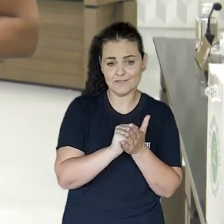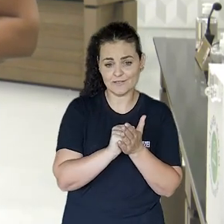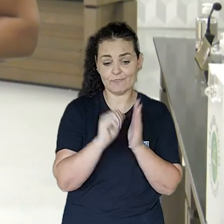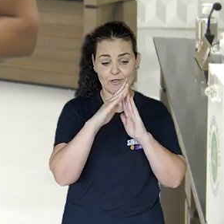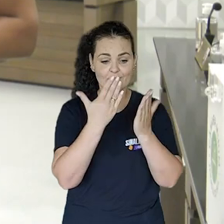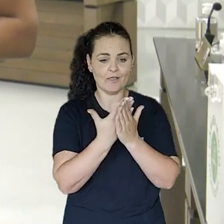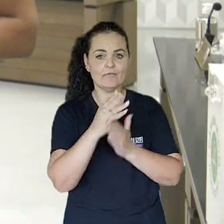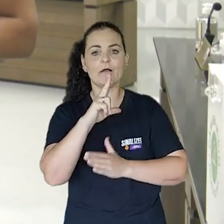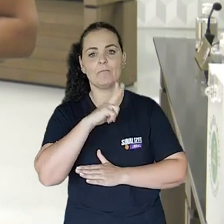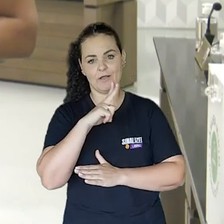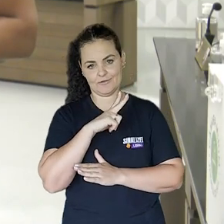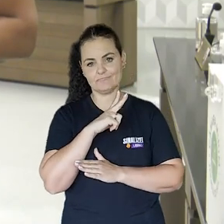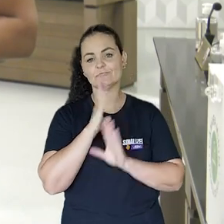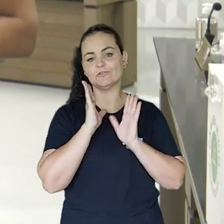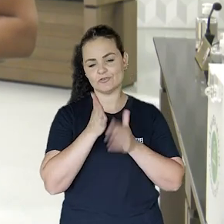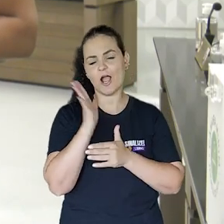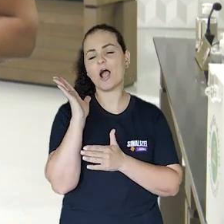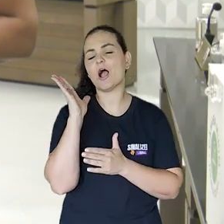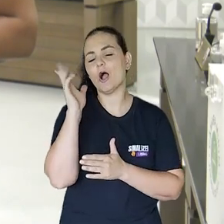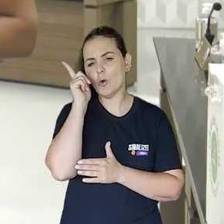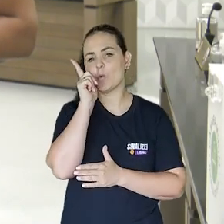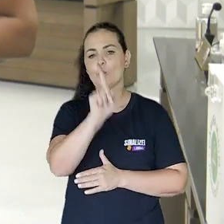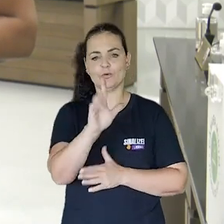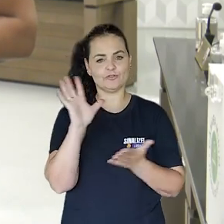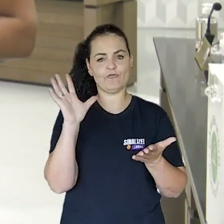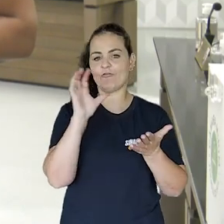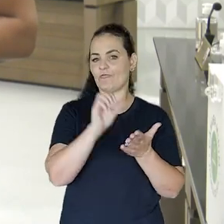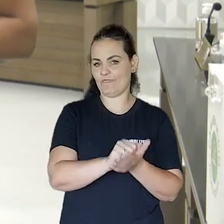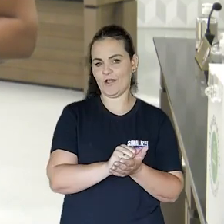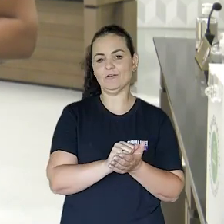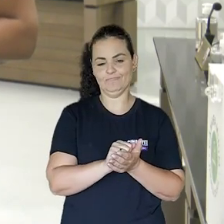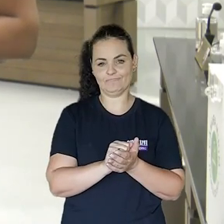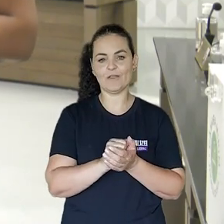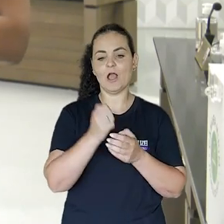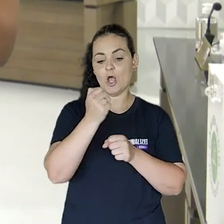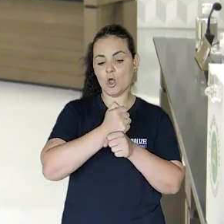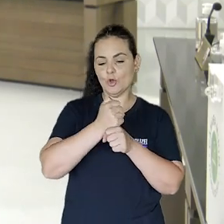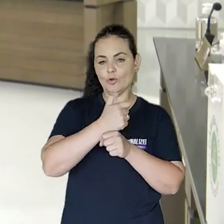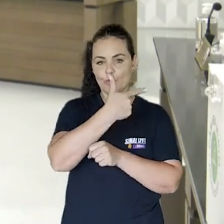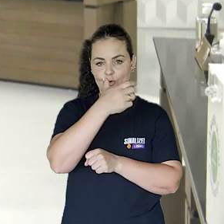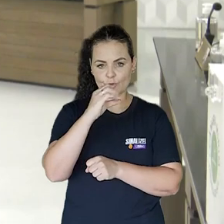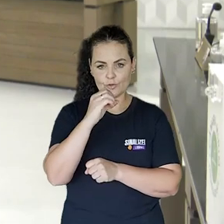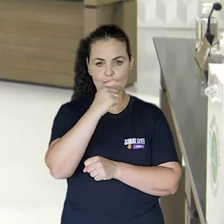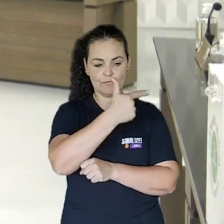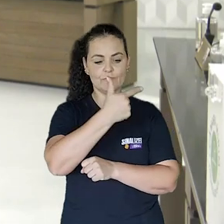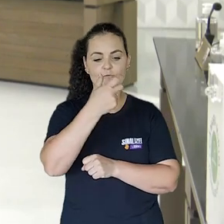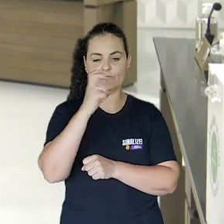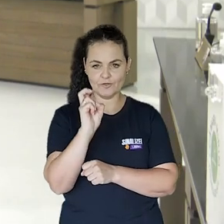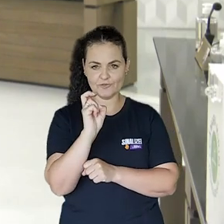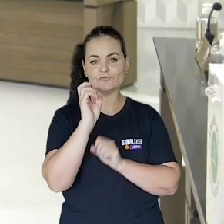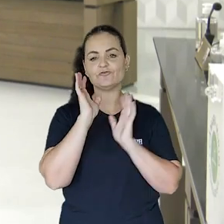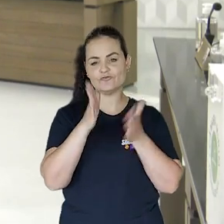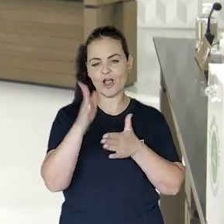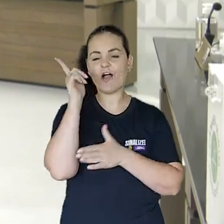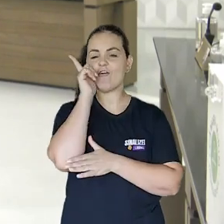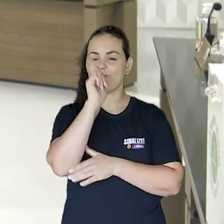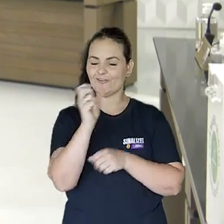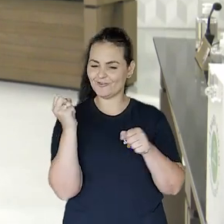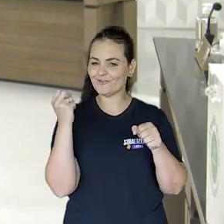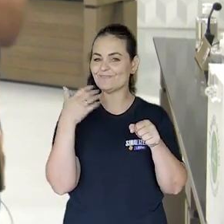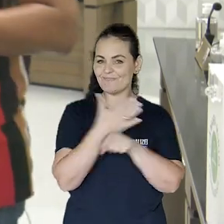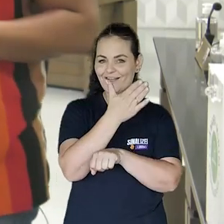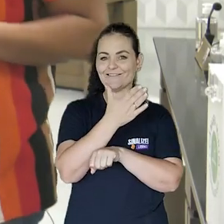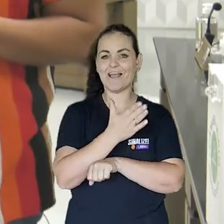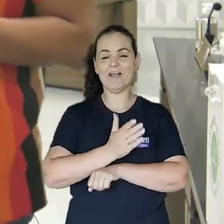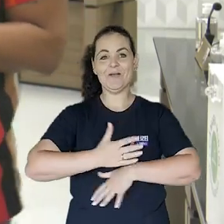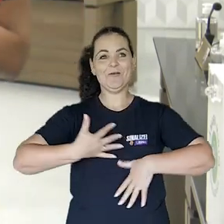já garantiu a sua participação no programa em 2025, né? Joel, eu ia anunciar a escola. Ia